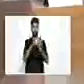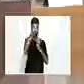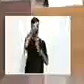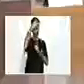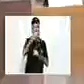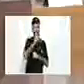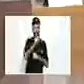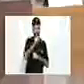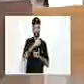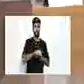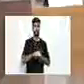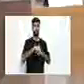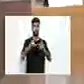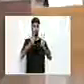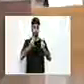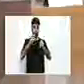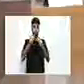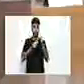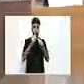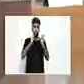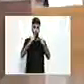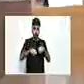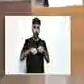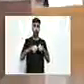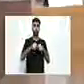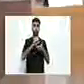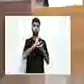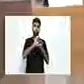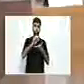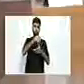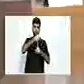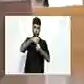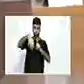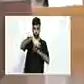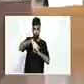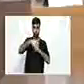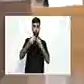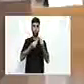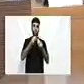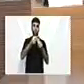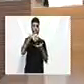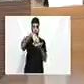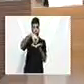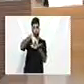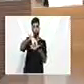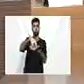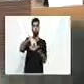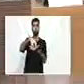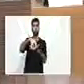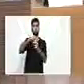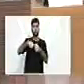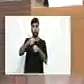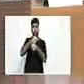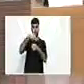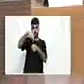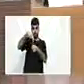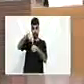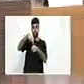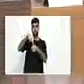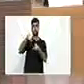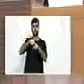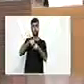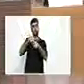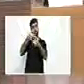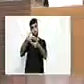Municipal dispõe sobre a concessão de subvenção social às entidades para o exercício de 2017 e